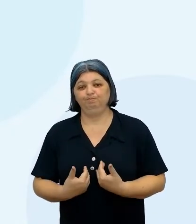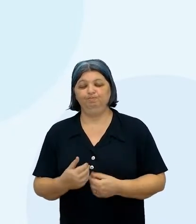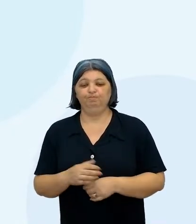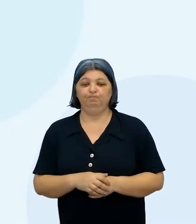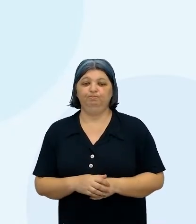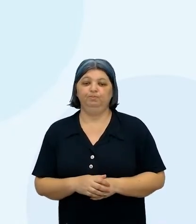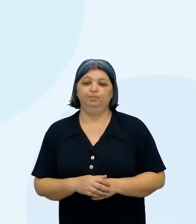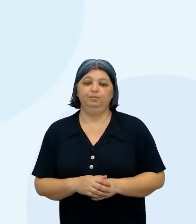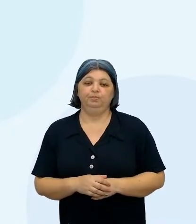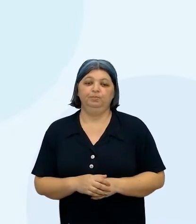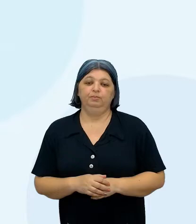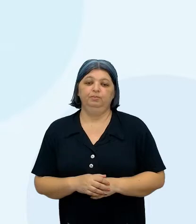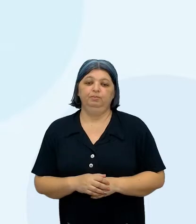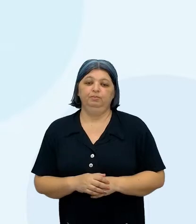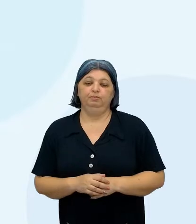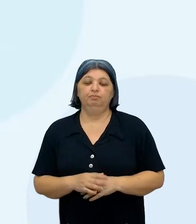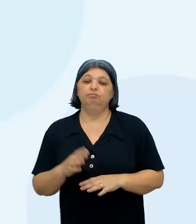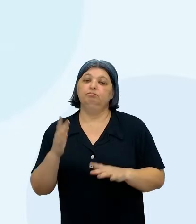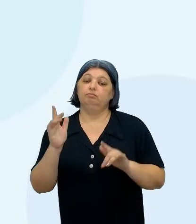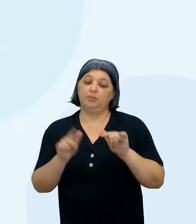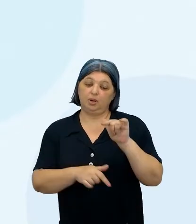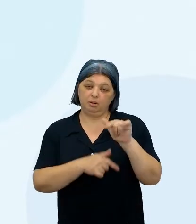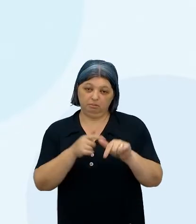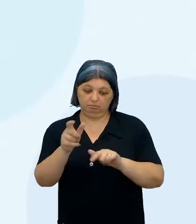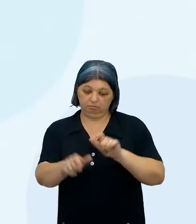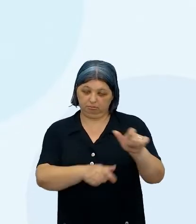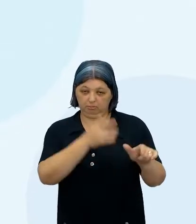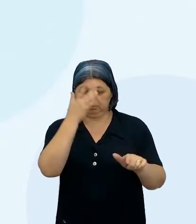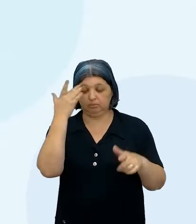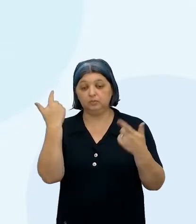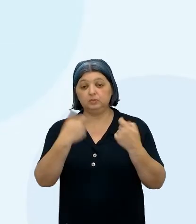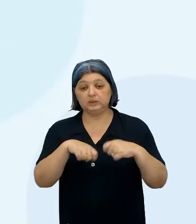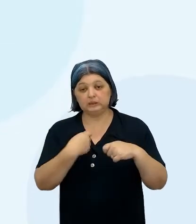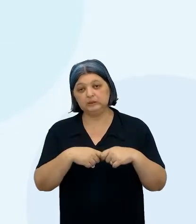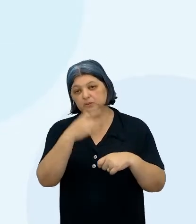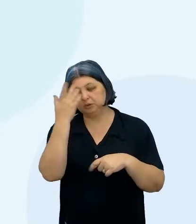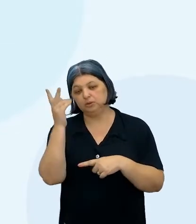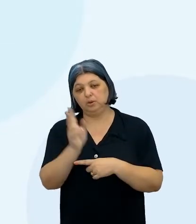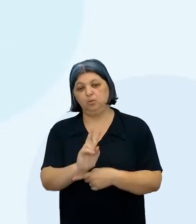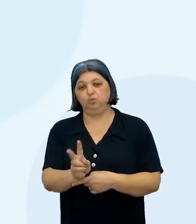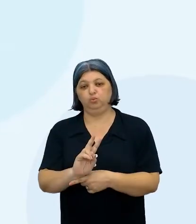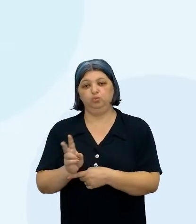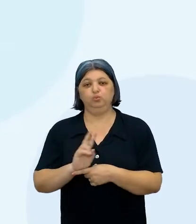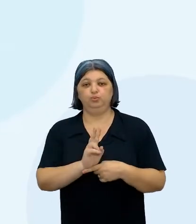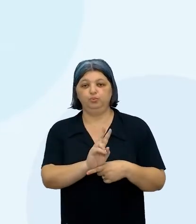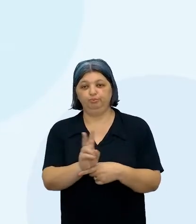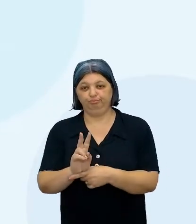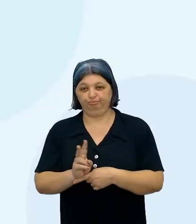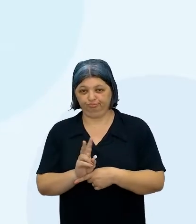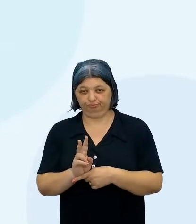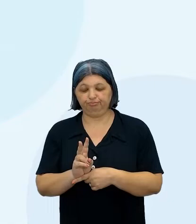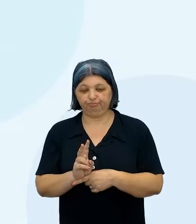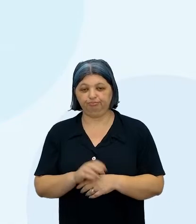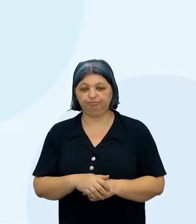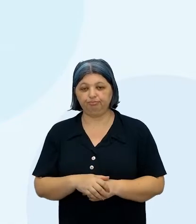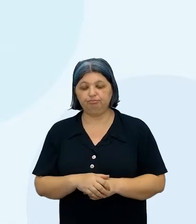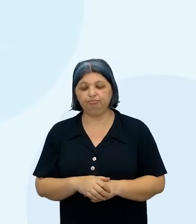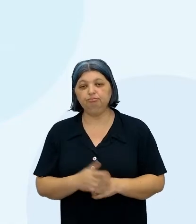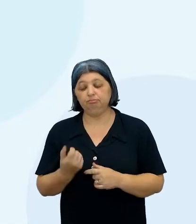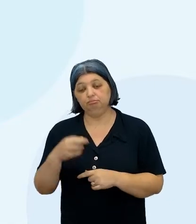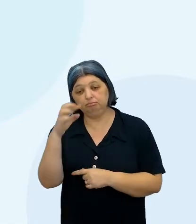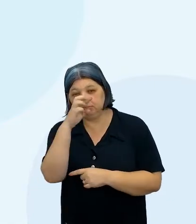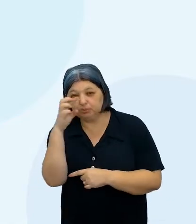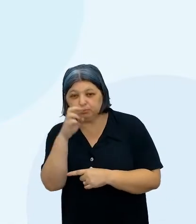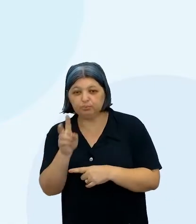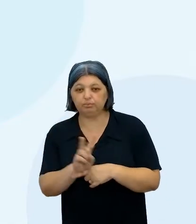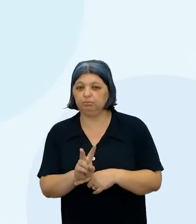esses trabalhadores eles precisavam dos seus inspetores, né? Precisava de vigilantes para que